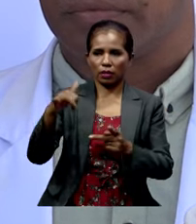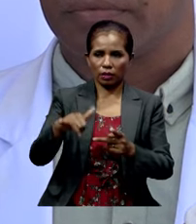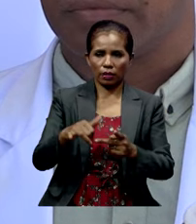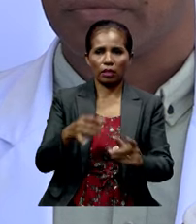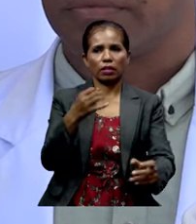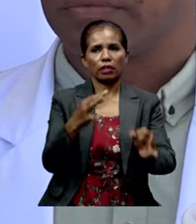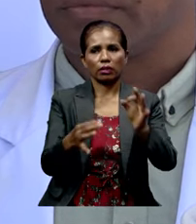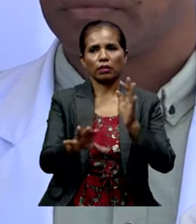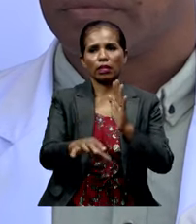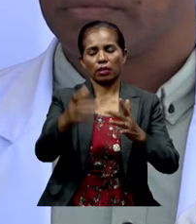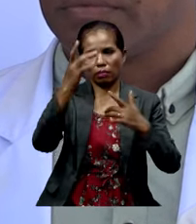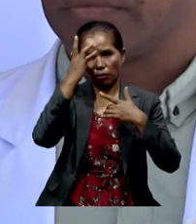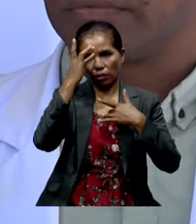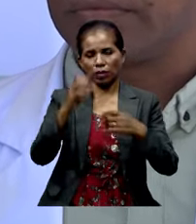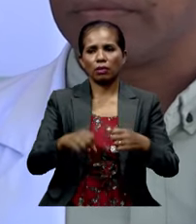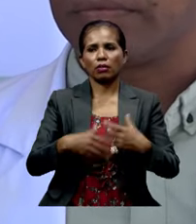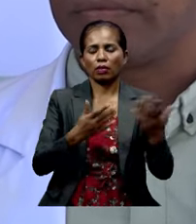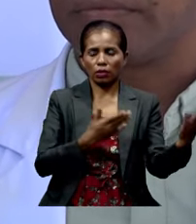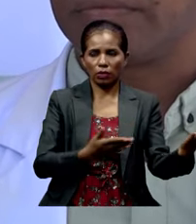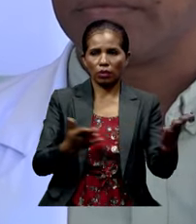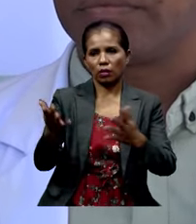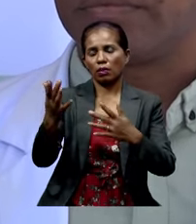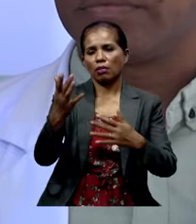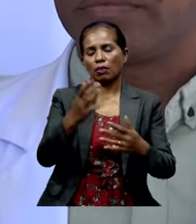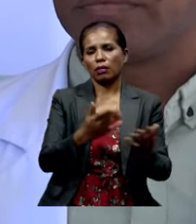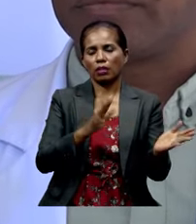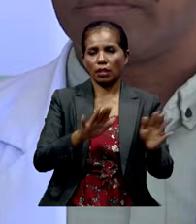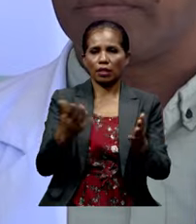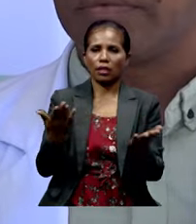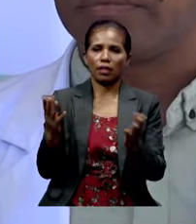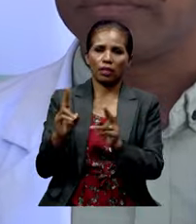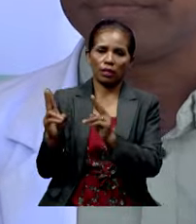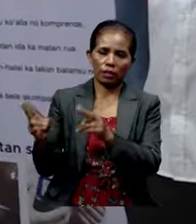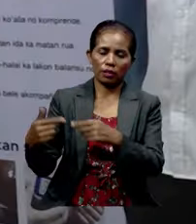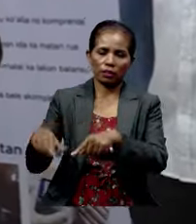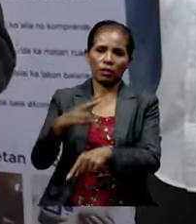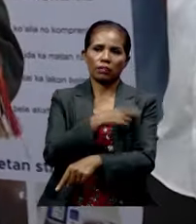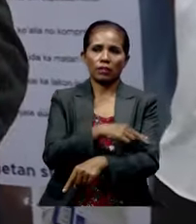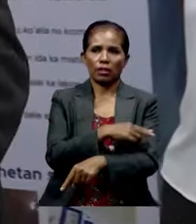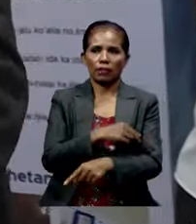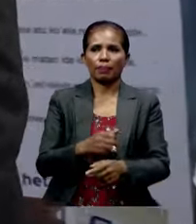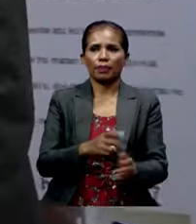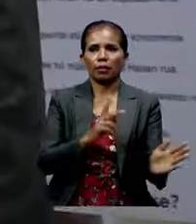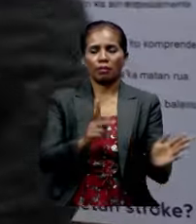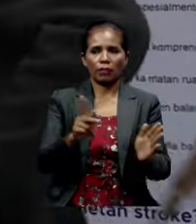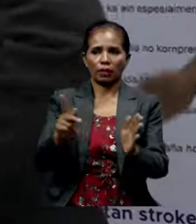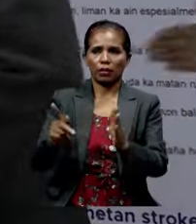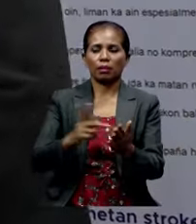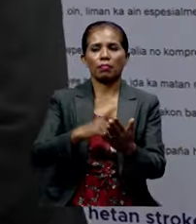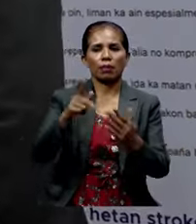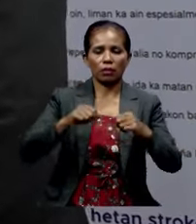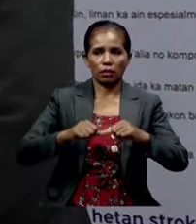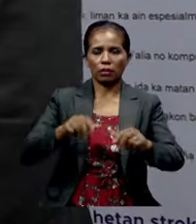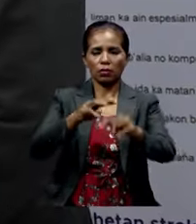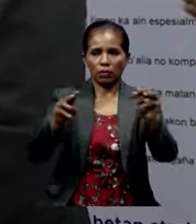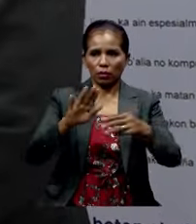karik hetan moras karik atun seluri lalai sebaya fasilitas saudi sira atun nela bele tarde. Tuir plan programa refere se kontinua ba munisipi